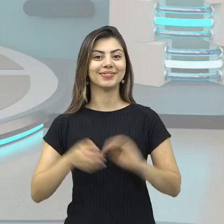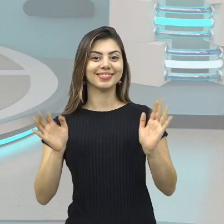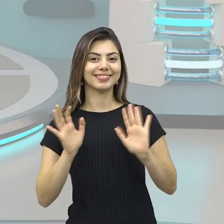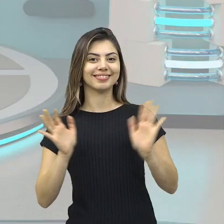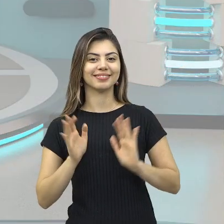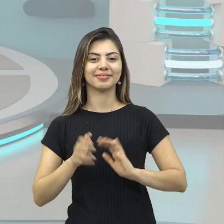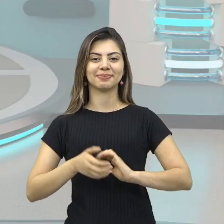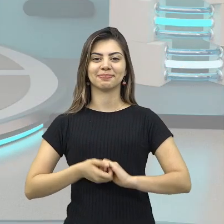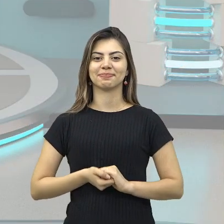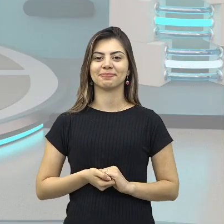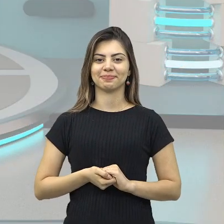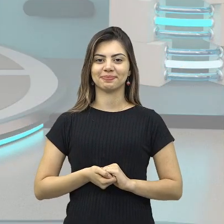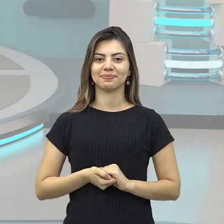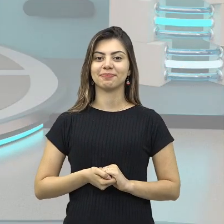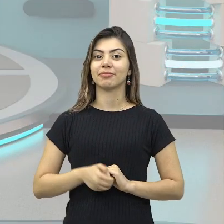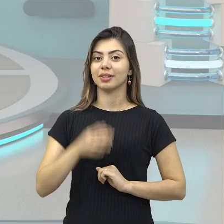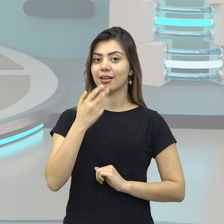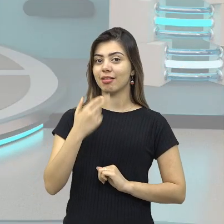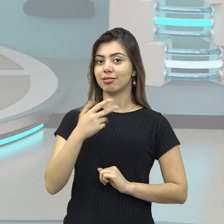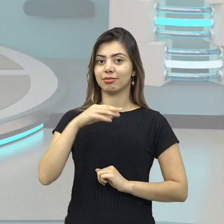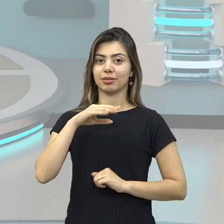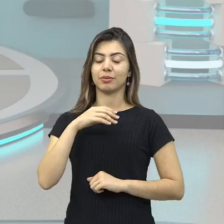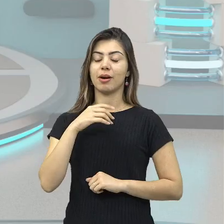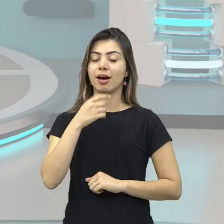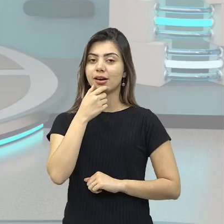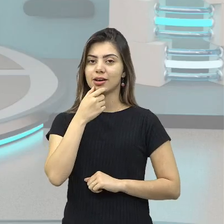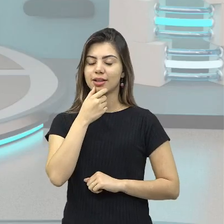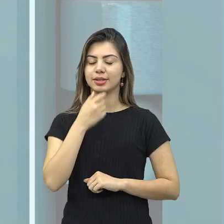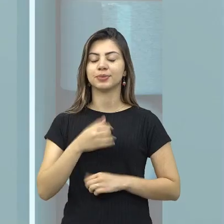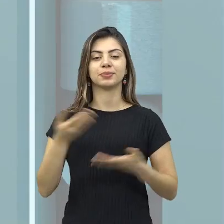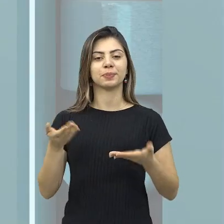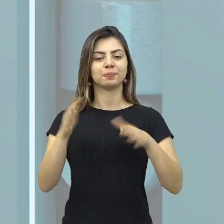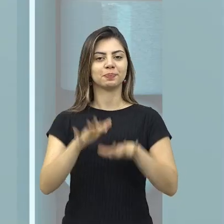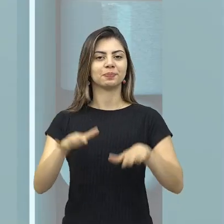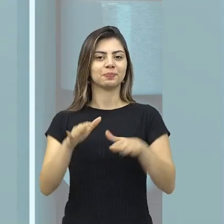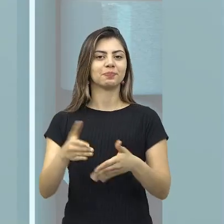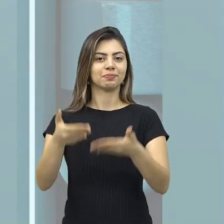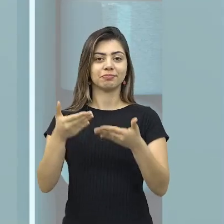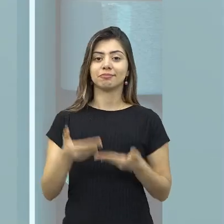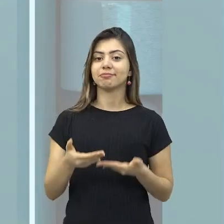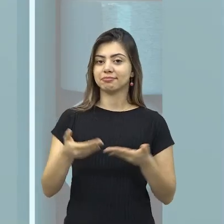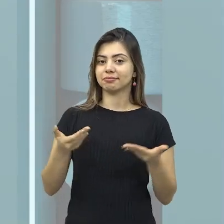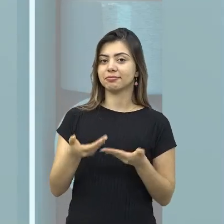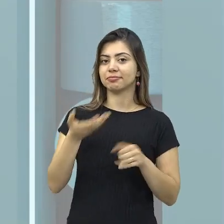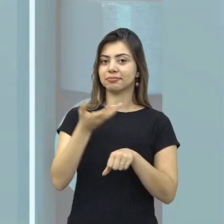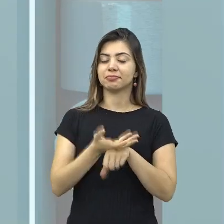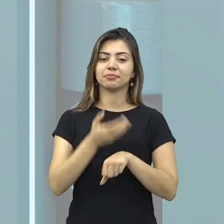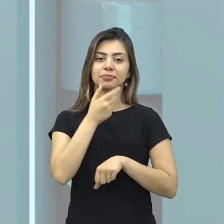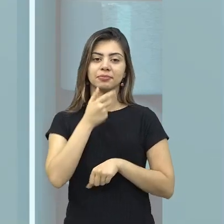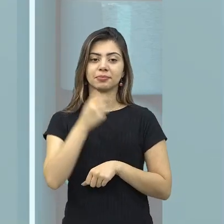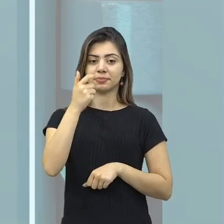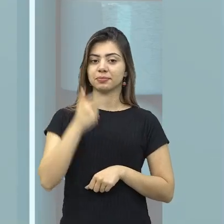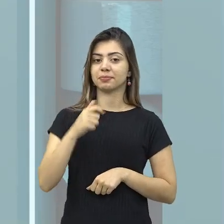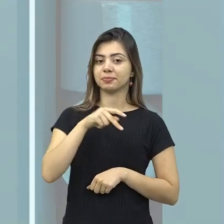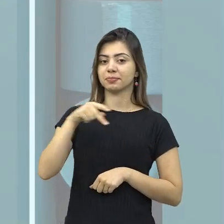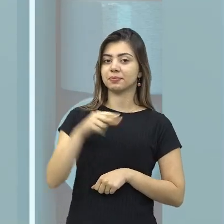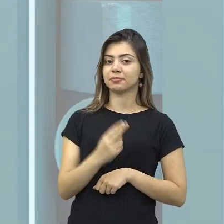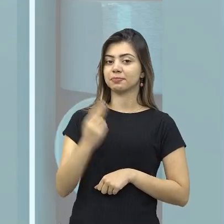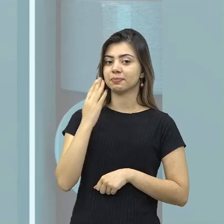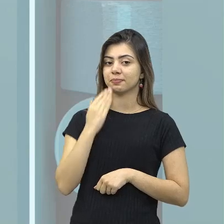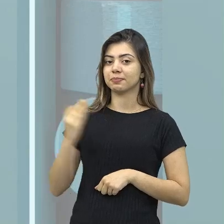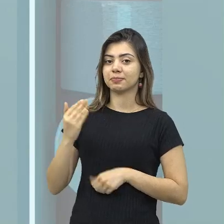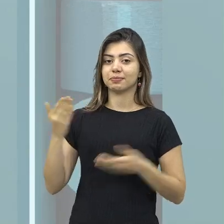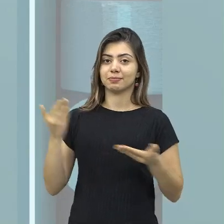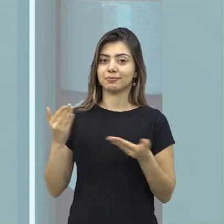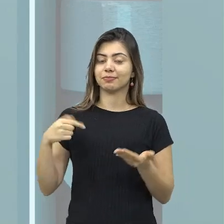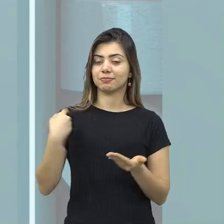Hello, dear students, teachers, welcome! Bem-vindo à nossa aula de língua inglesa. Eu sou o teacher Ademir Ribeiro e vou ficar com vocês ao longo dessa aula.